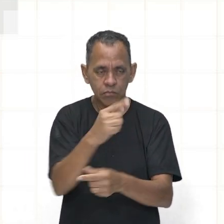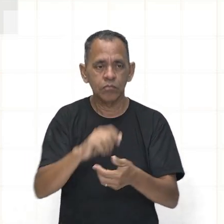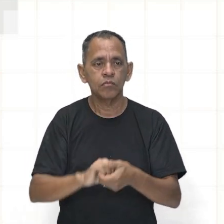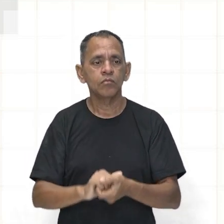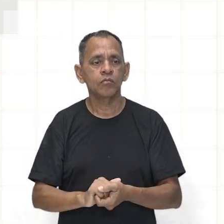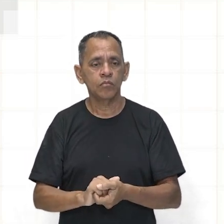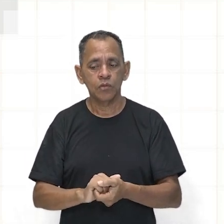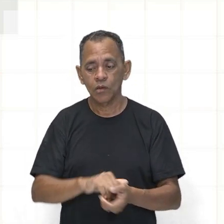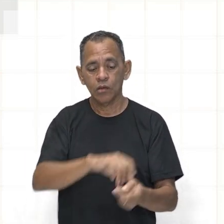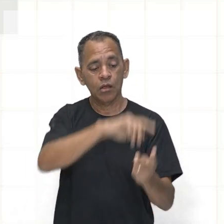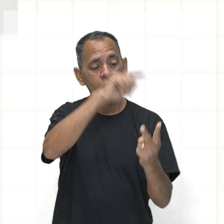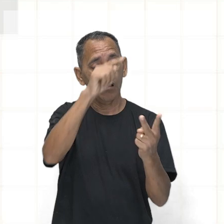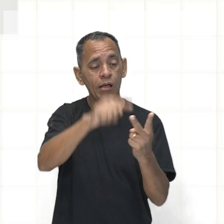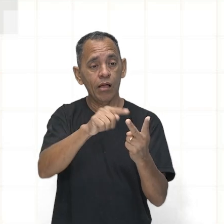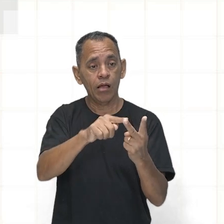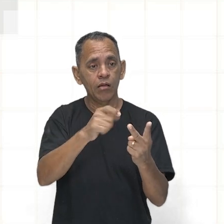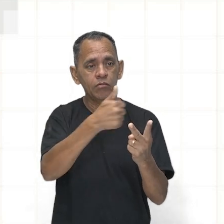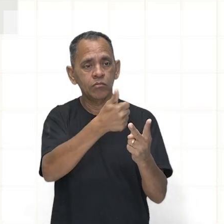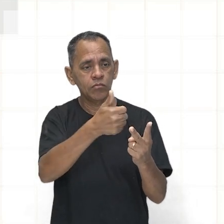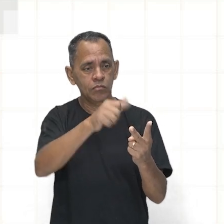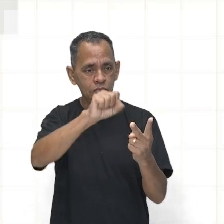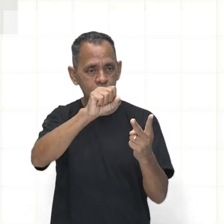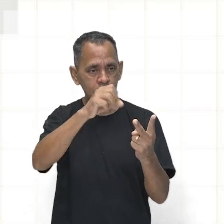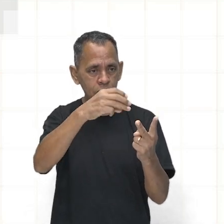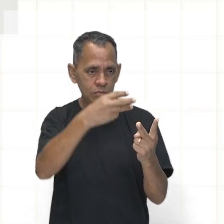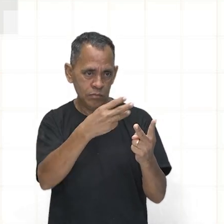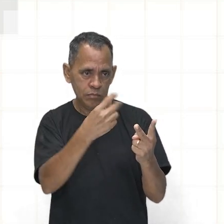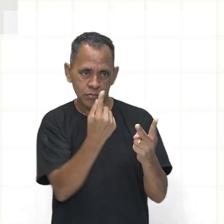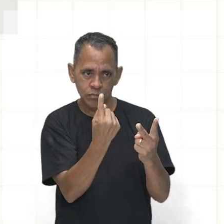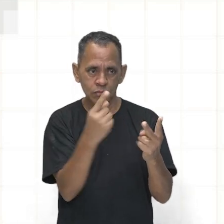1831. De 1831 até